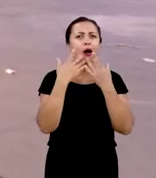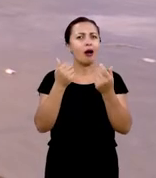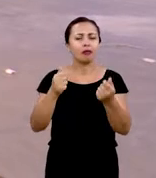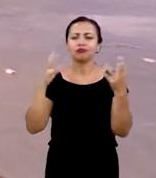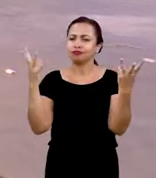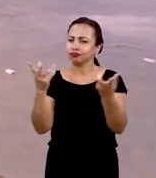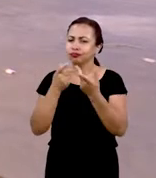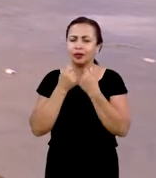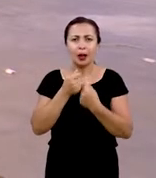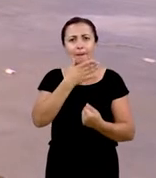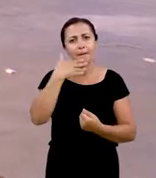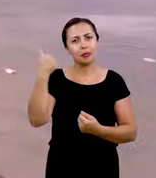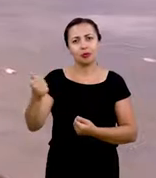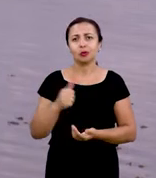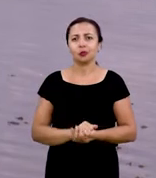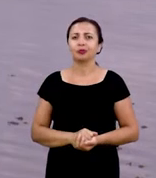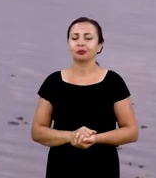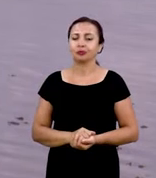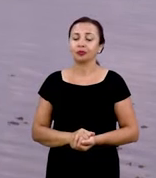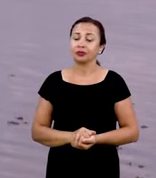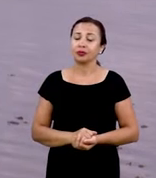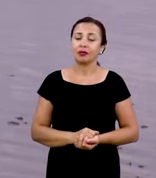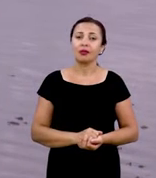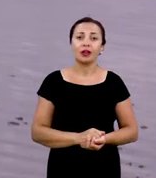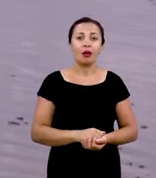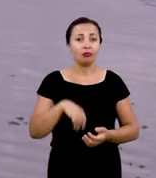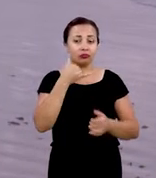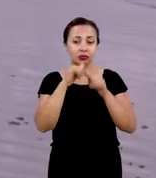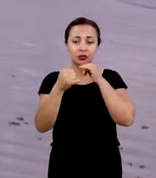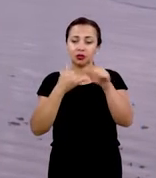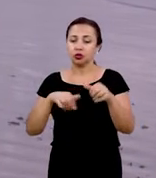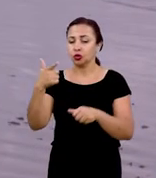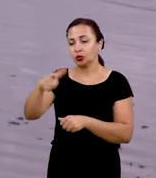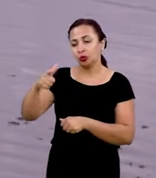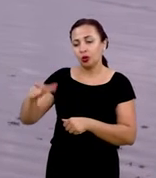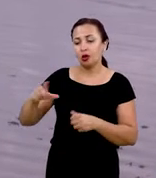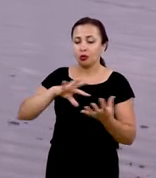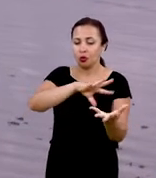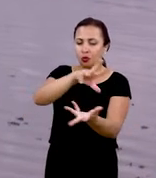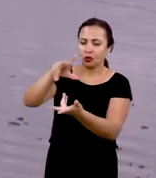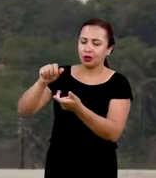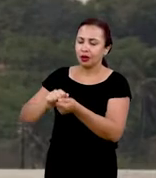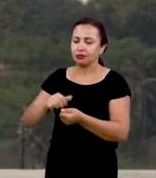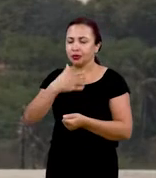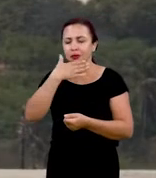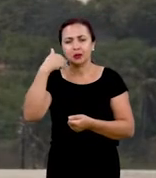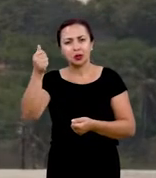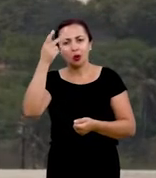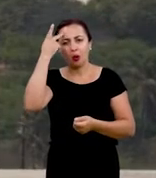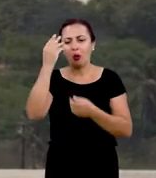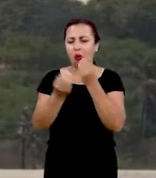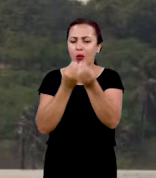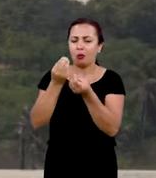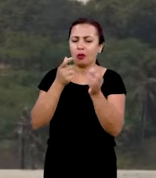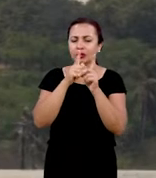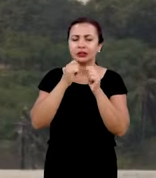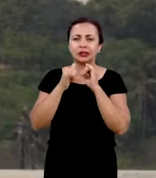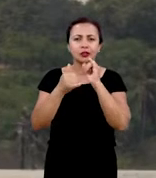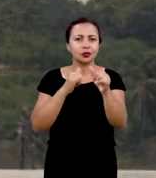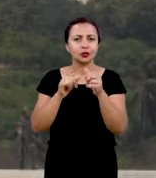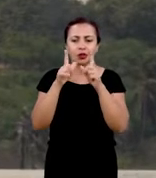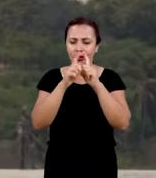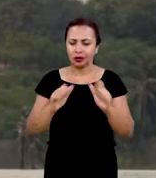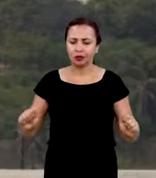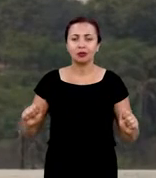partir daí, eu me interessei em estudar o assunto. As energias renováveis, do ponto de vista global, são muito bem vistas. São como energias limpas, né, vão